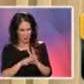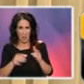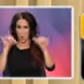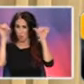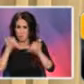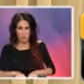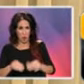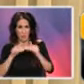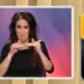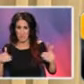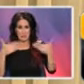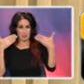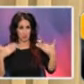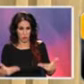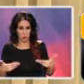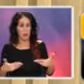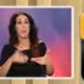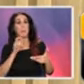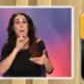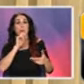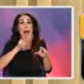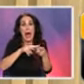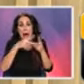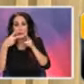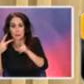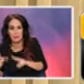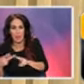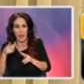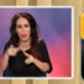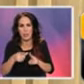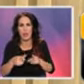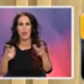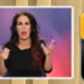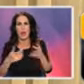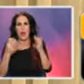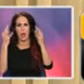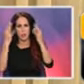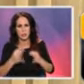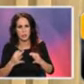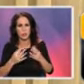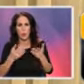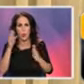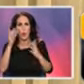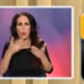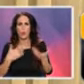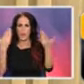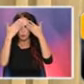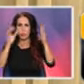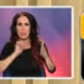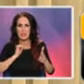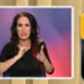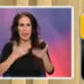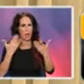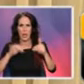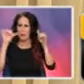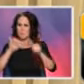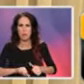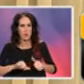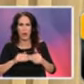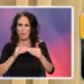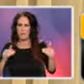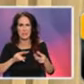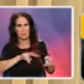pior momento para alterar radicalmente os fundamentos do nosso regime democrático, de uma